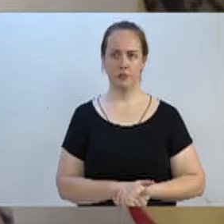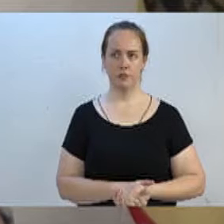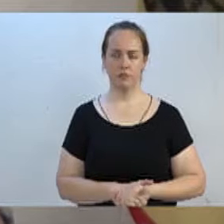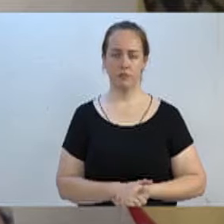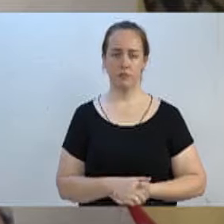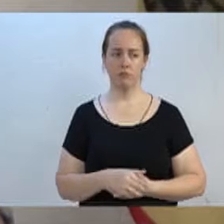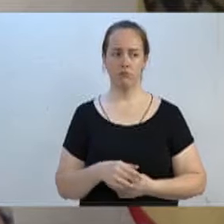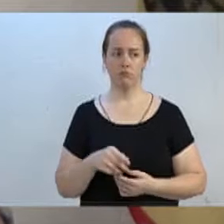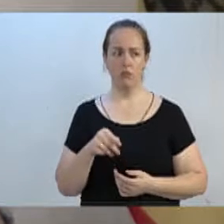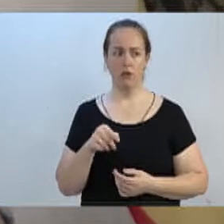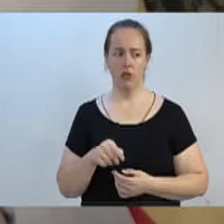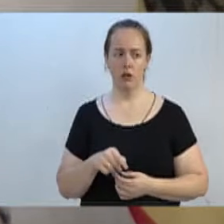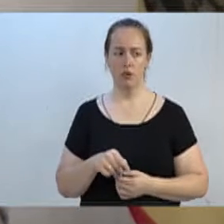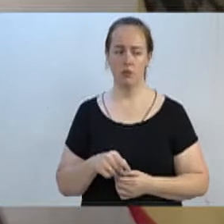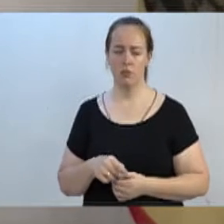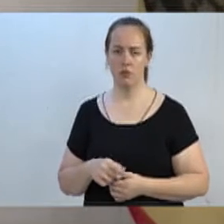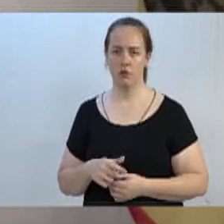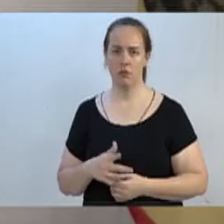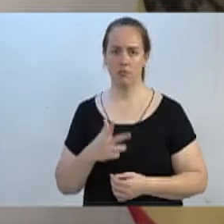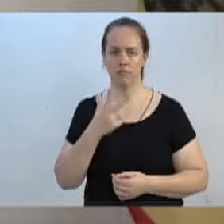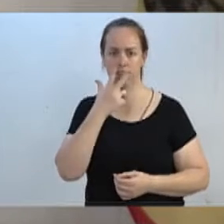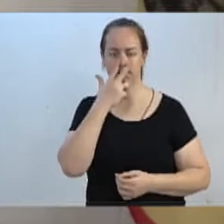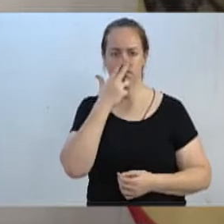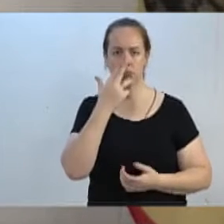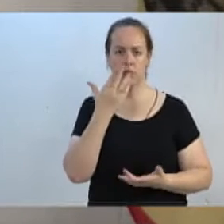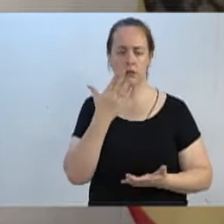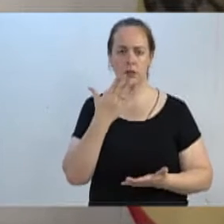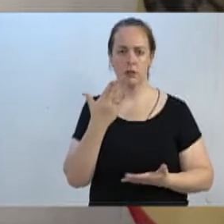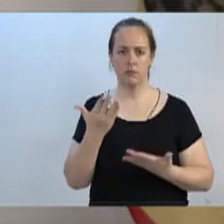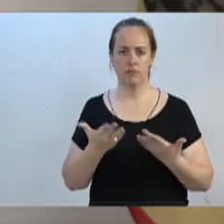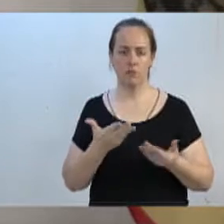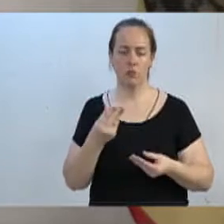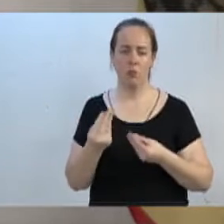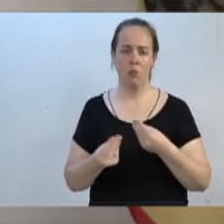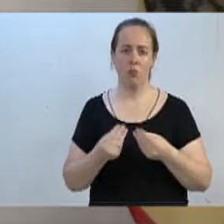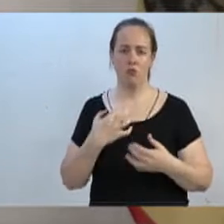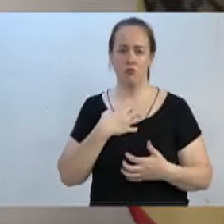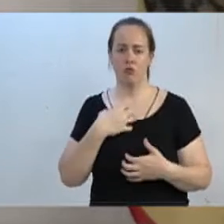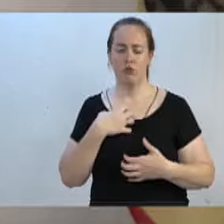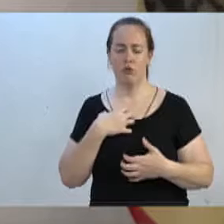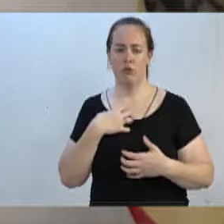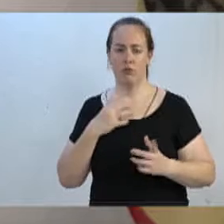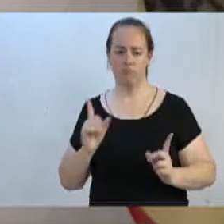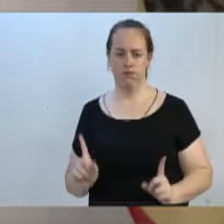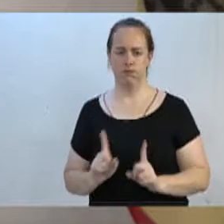Isso tem tolhido, de uma forma muito afrontosa,